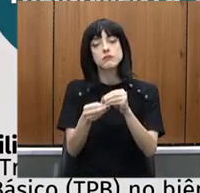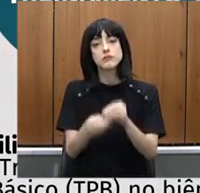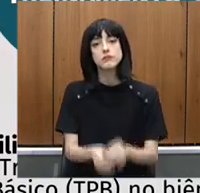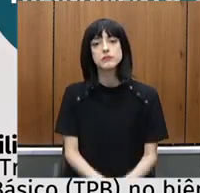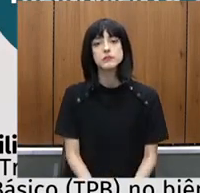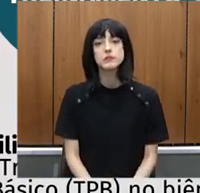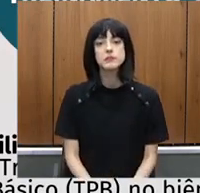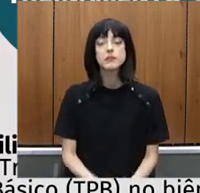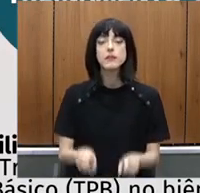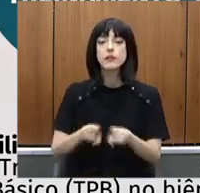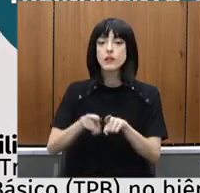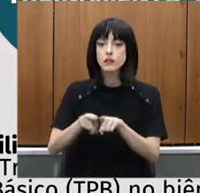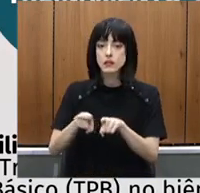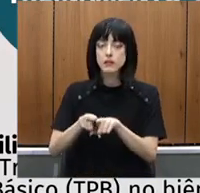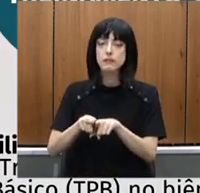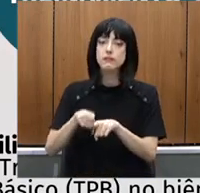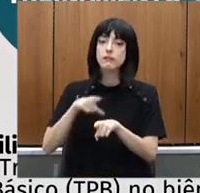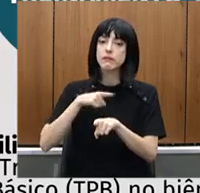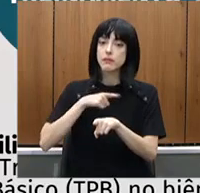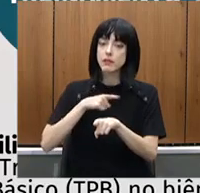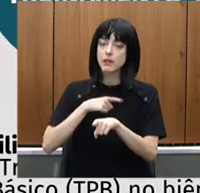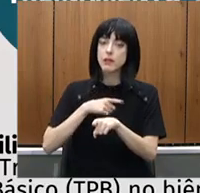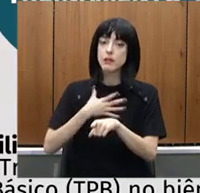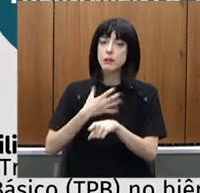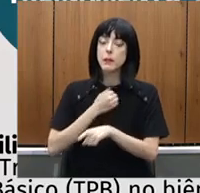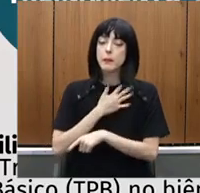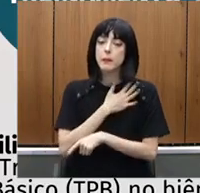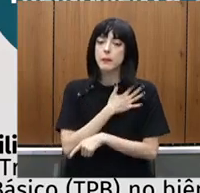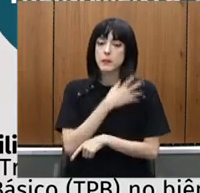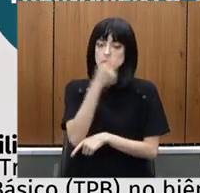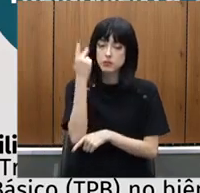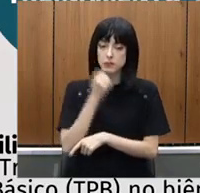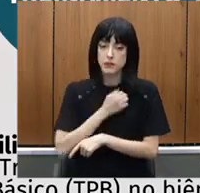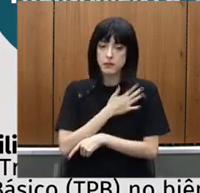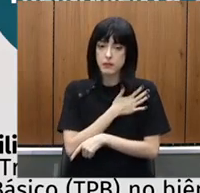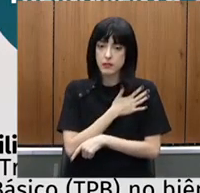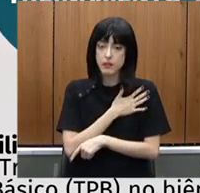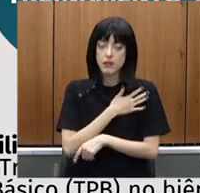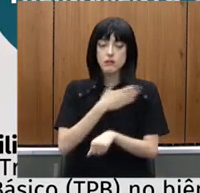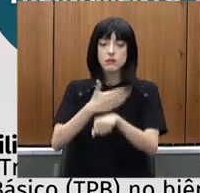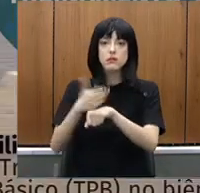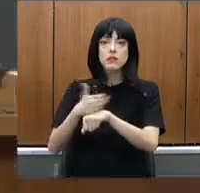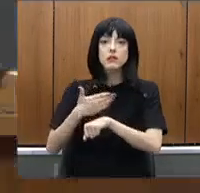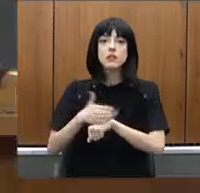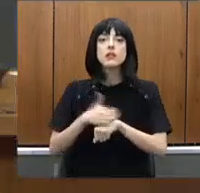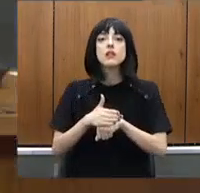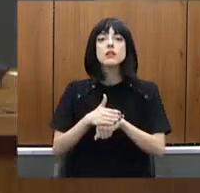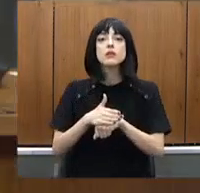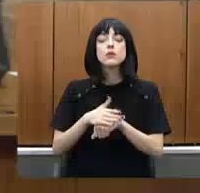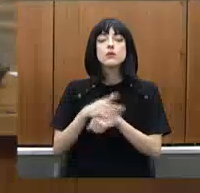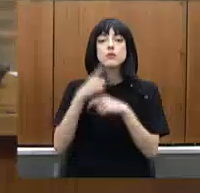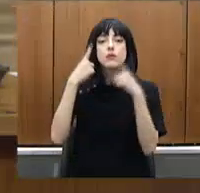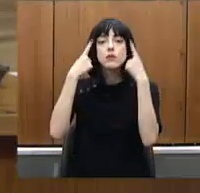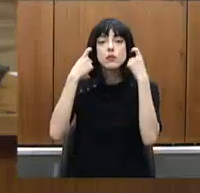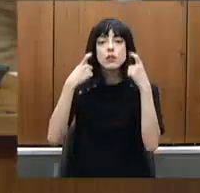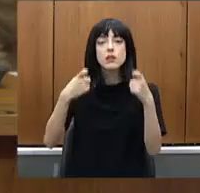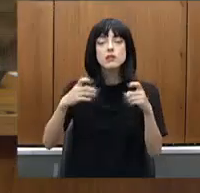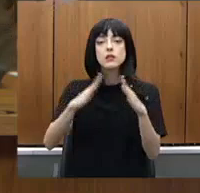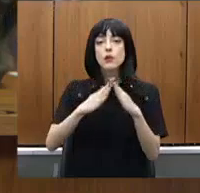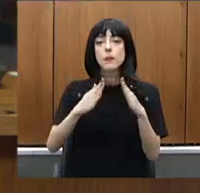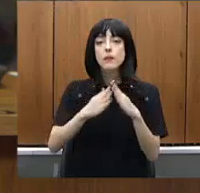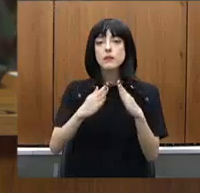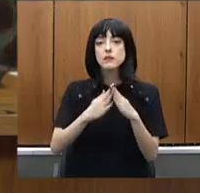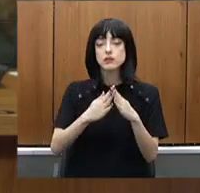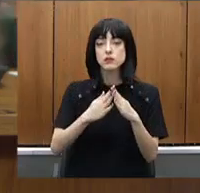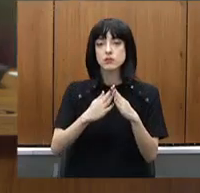treinados para prevenção à violência doméstica 1807 e um treinamento básico o nosso é Bienal né o nosso